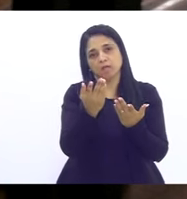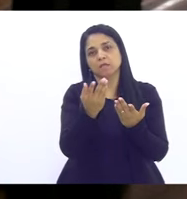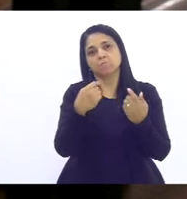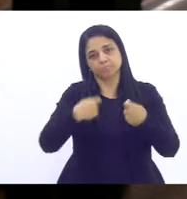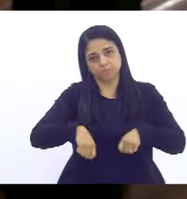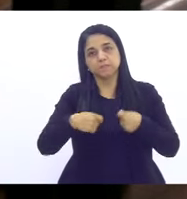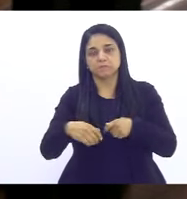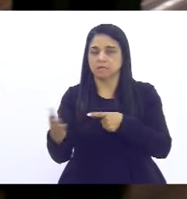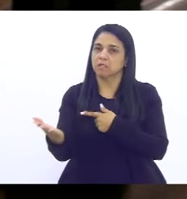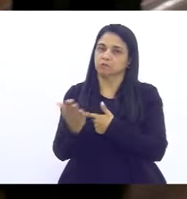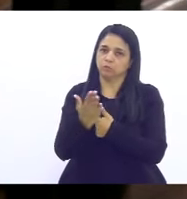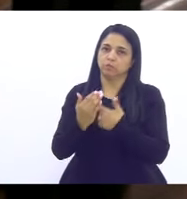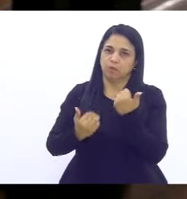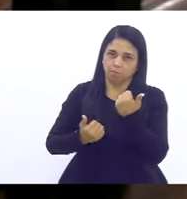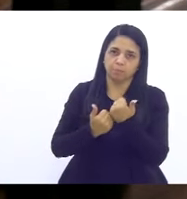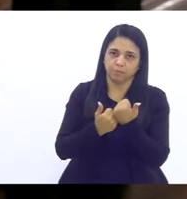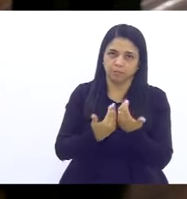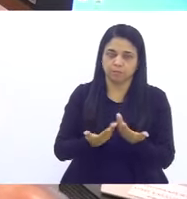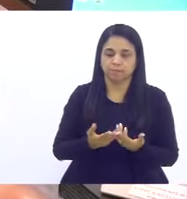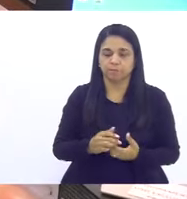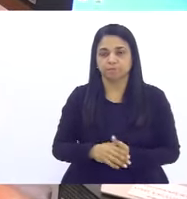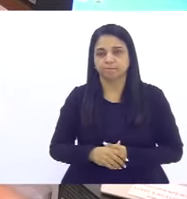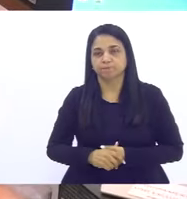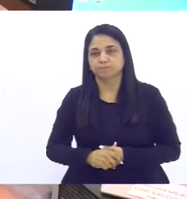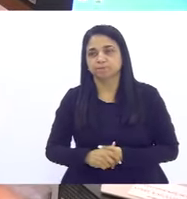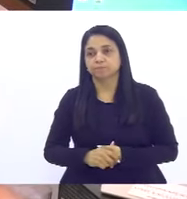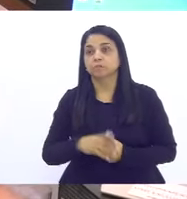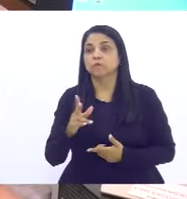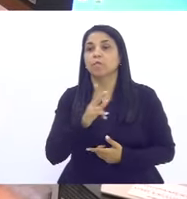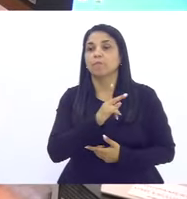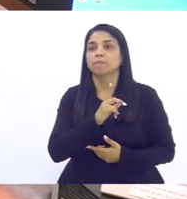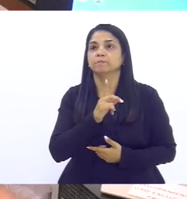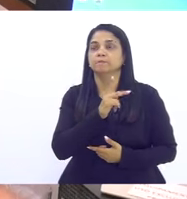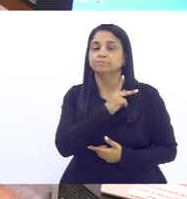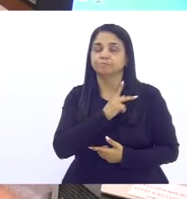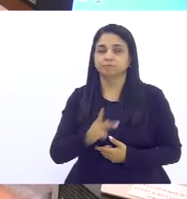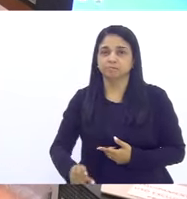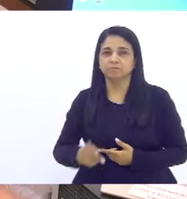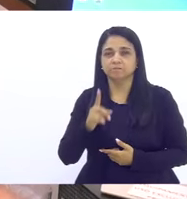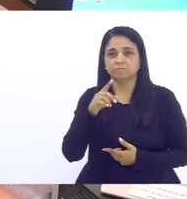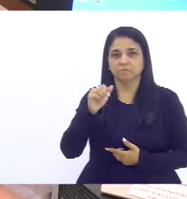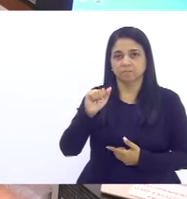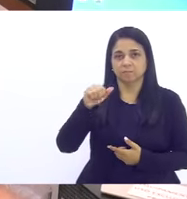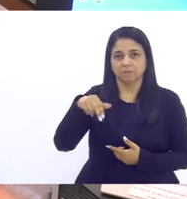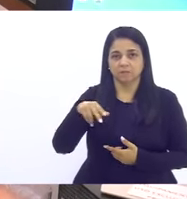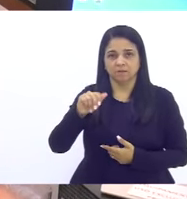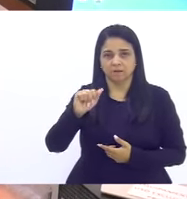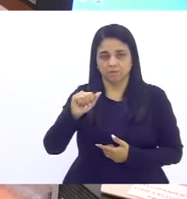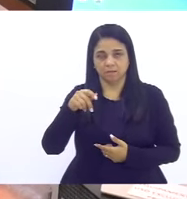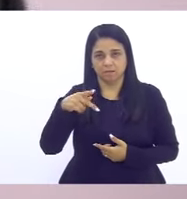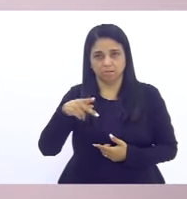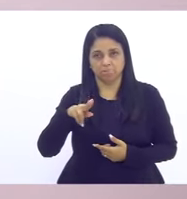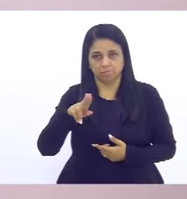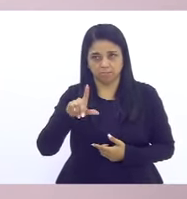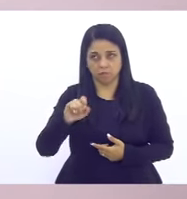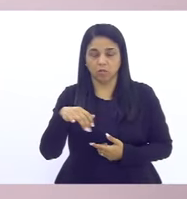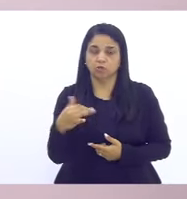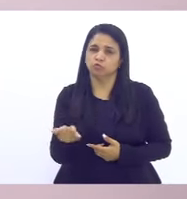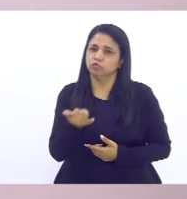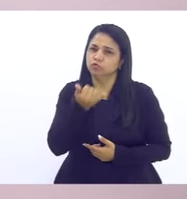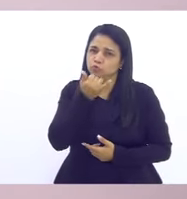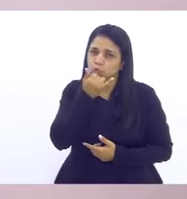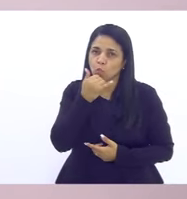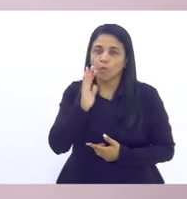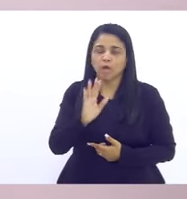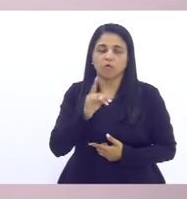precisaremos de ajuda. E para a presidente Ana Paula, eu peço desculpas se já tiver falado hoje, porque eu tive que sair para outra